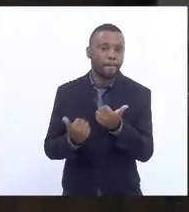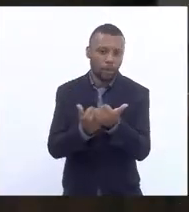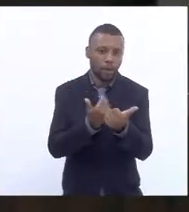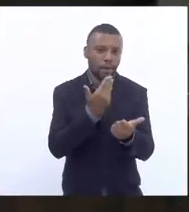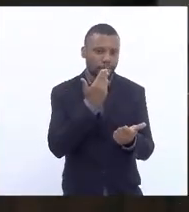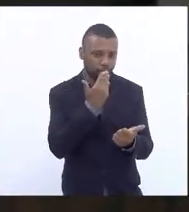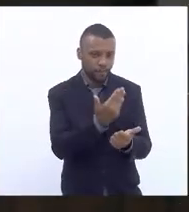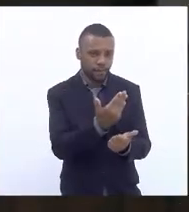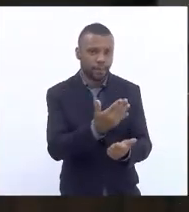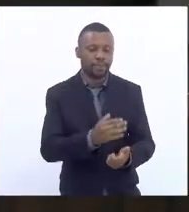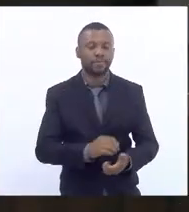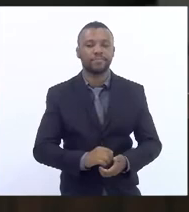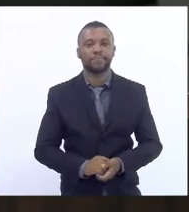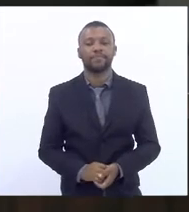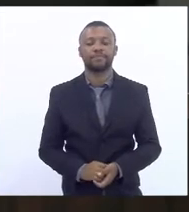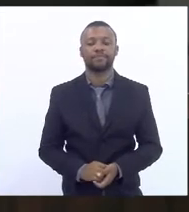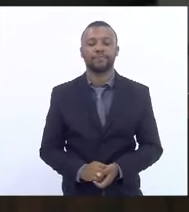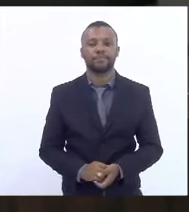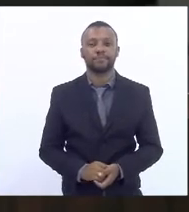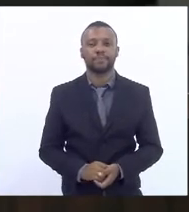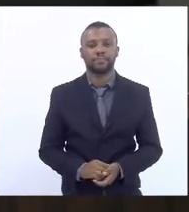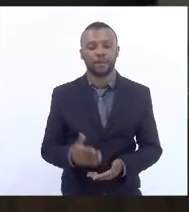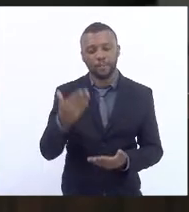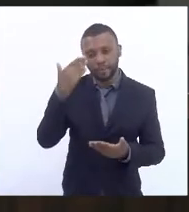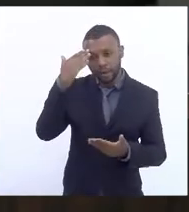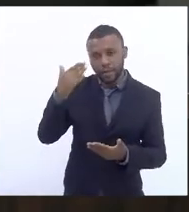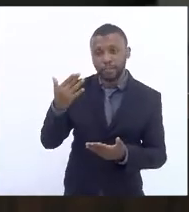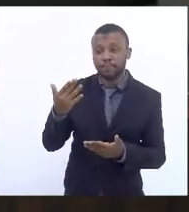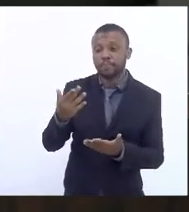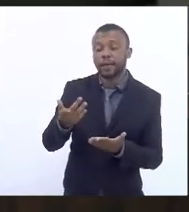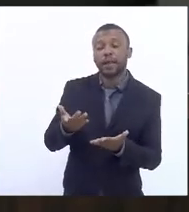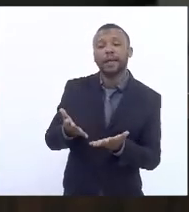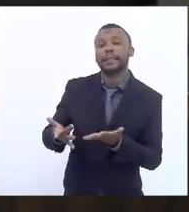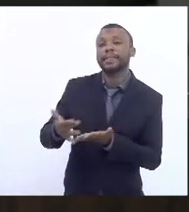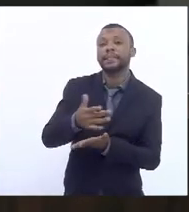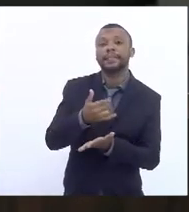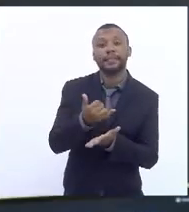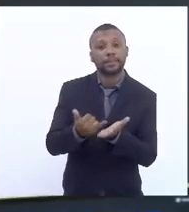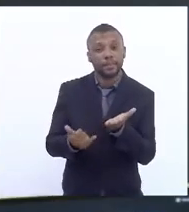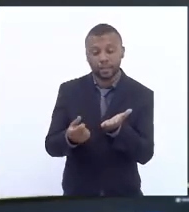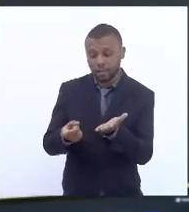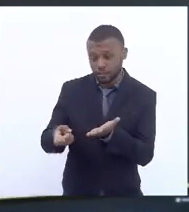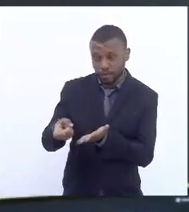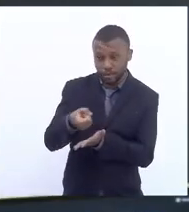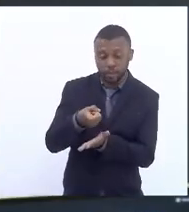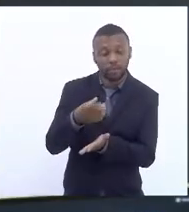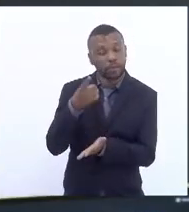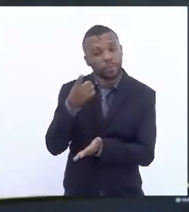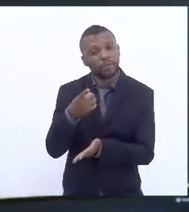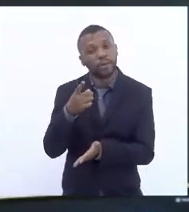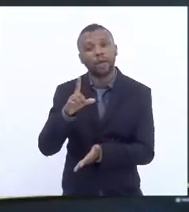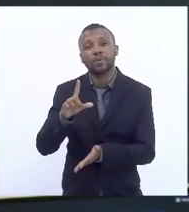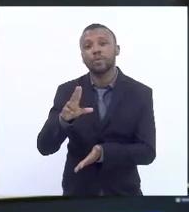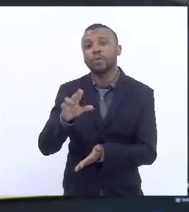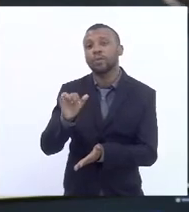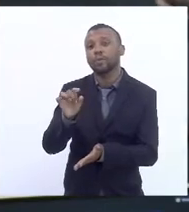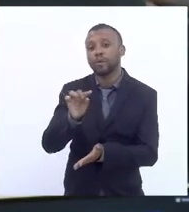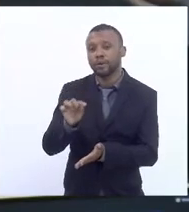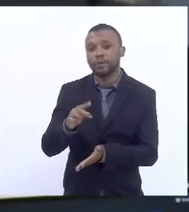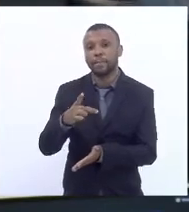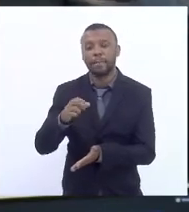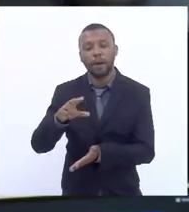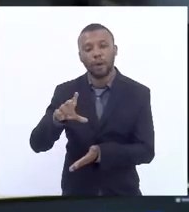Obrigado, deputado Valdec. Pela tributação, deputado Luiz Paulo. Senhor presidente,